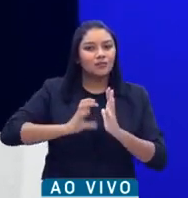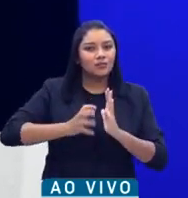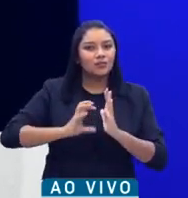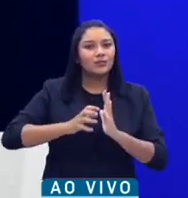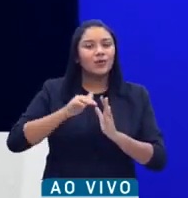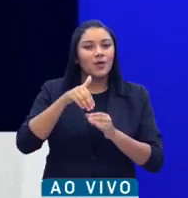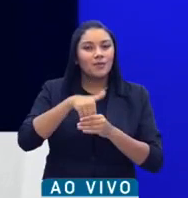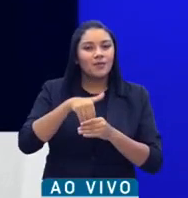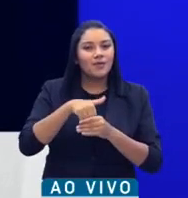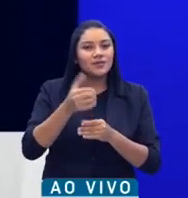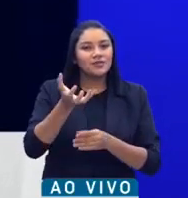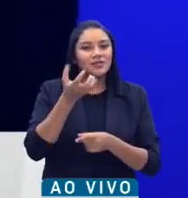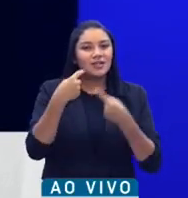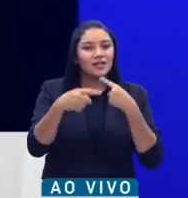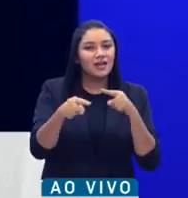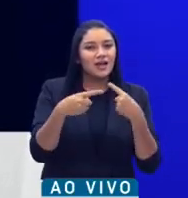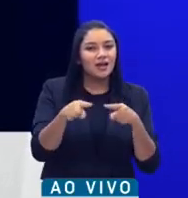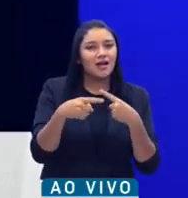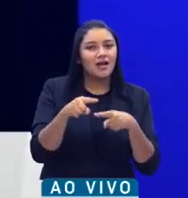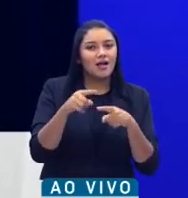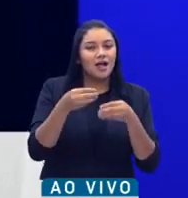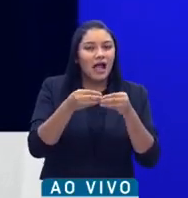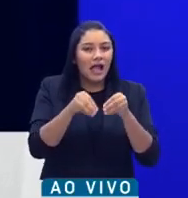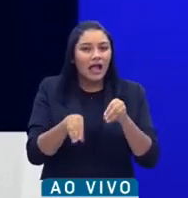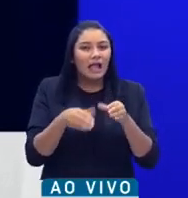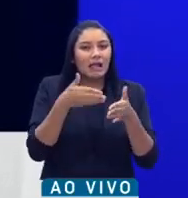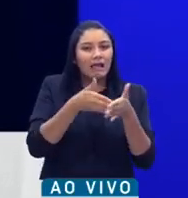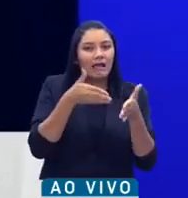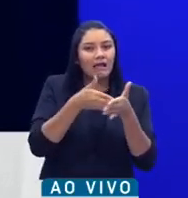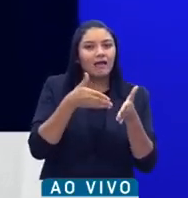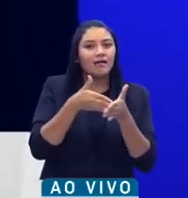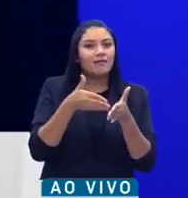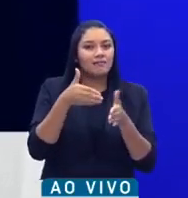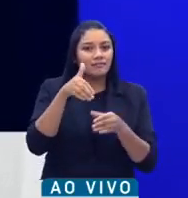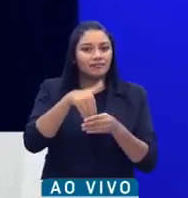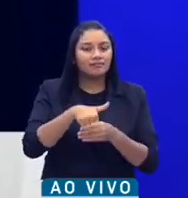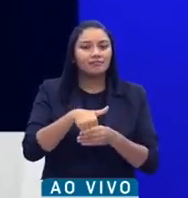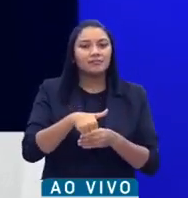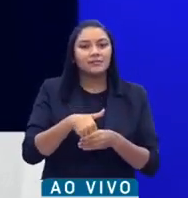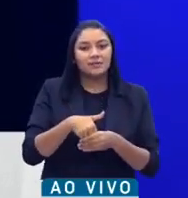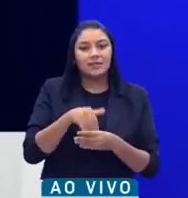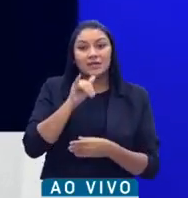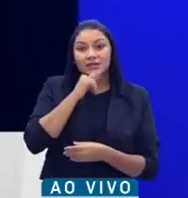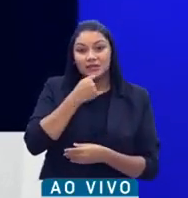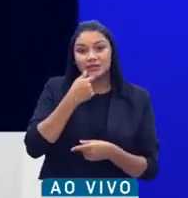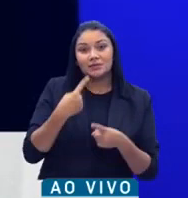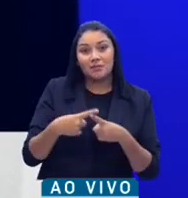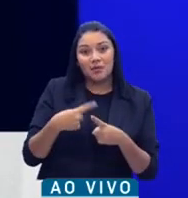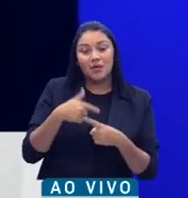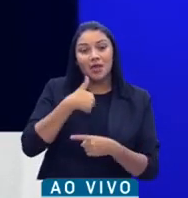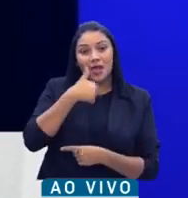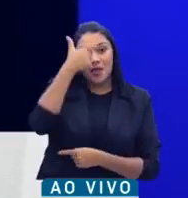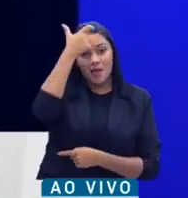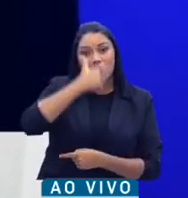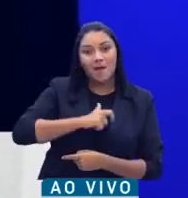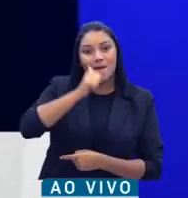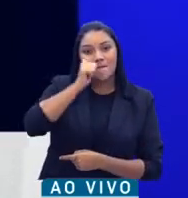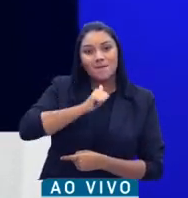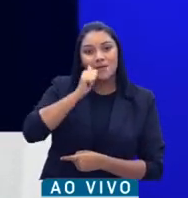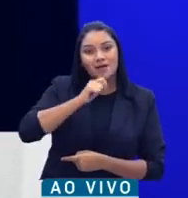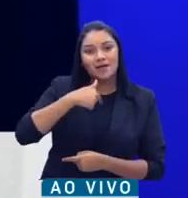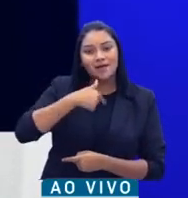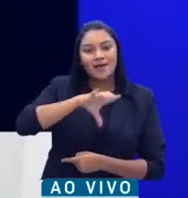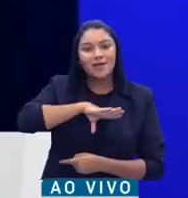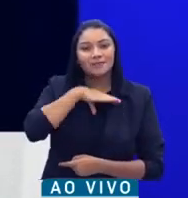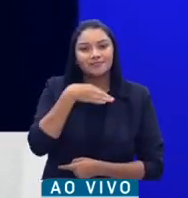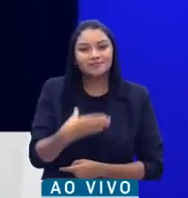de desestabilizar essa candidatura. Lamentavelmente, se decepcionaram porque eu sou mulher, mas eu sou muito